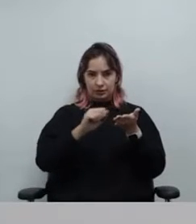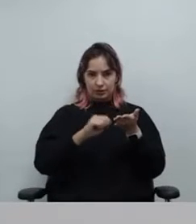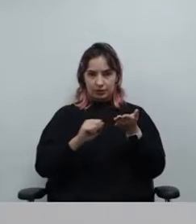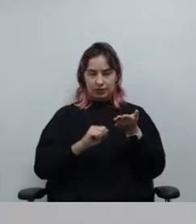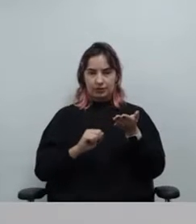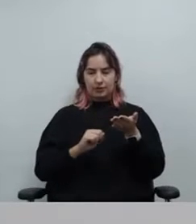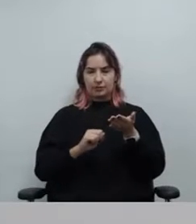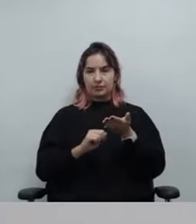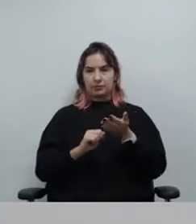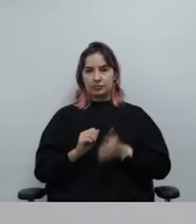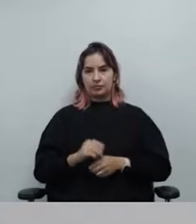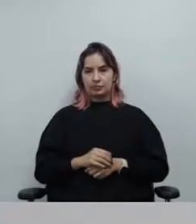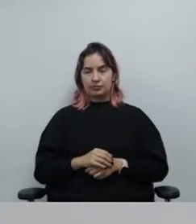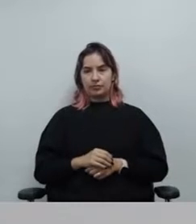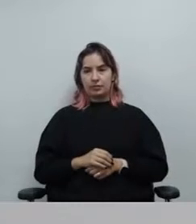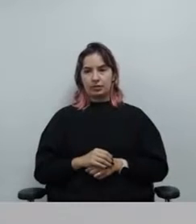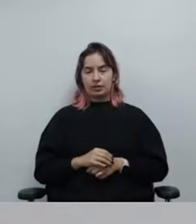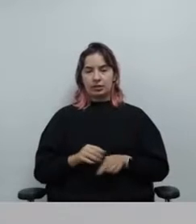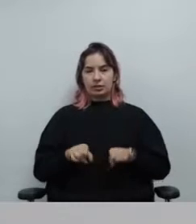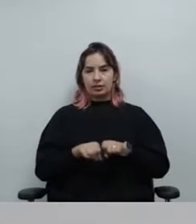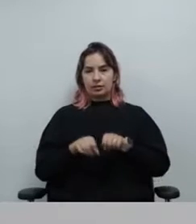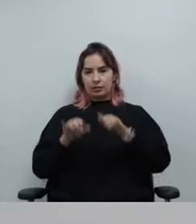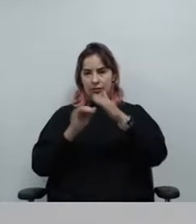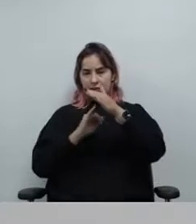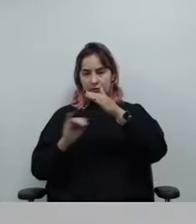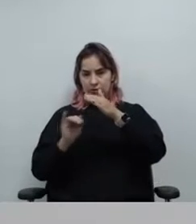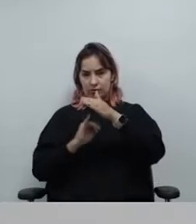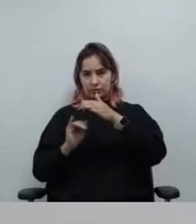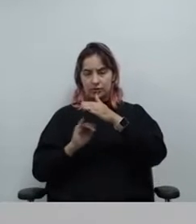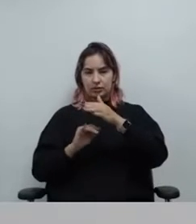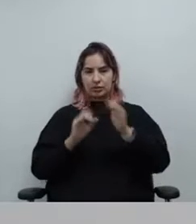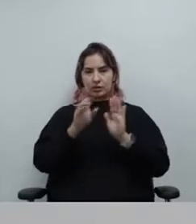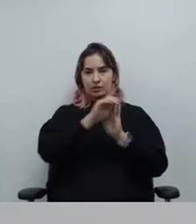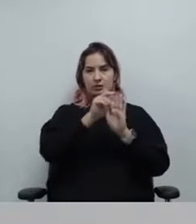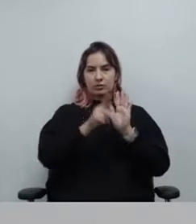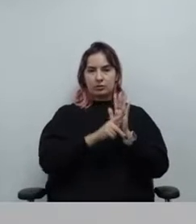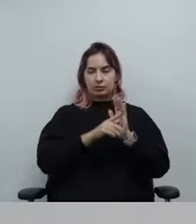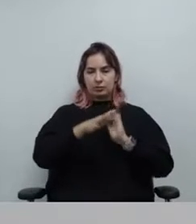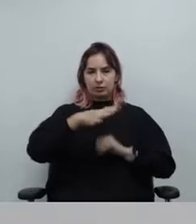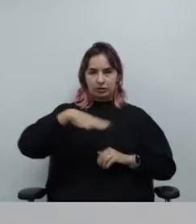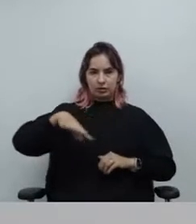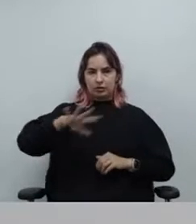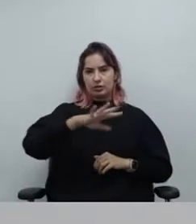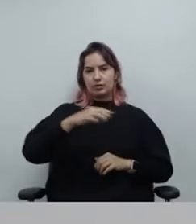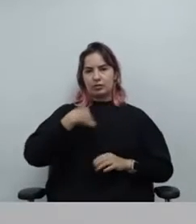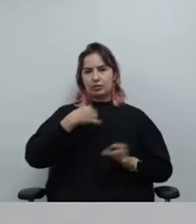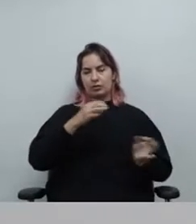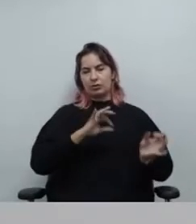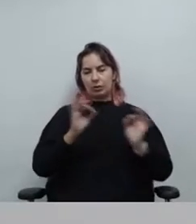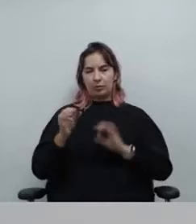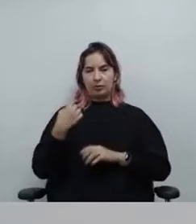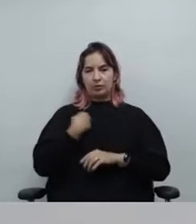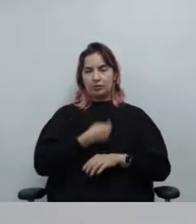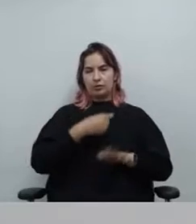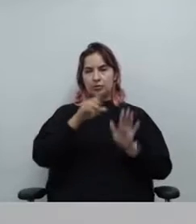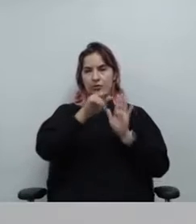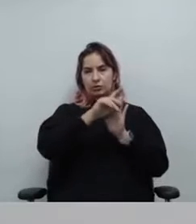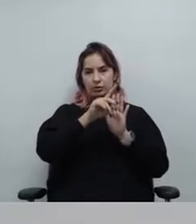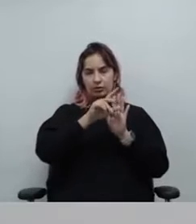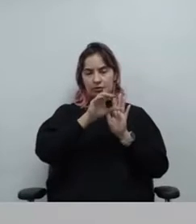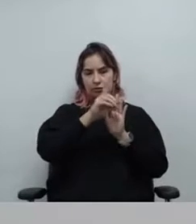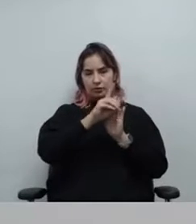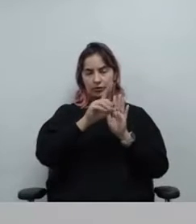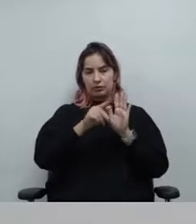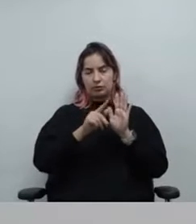demos publicidade pelos canais institucionais, também a Defensoria Pública Geral, e tive a oportunidade de acompanhar nosso defensor geral de imediato,